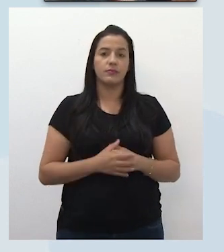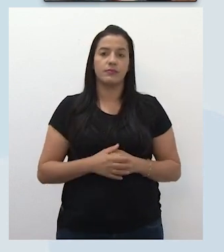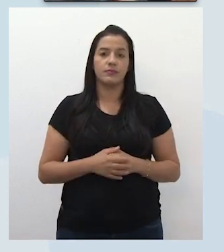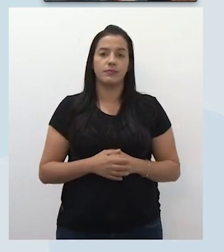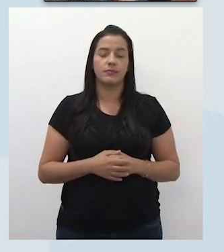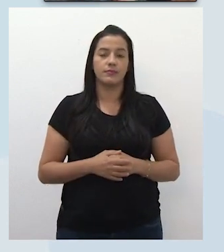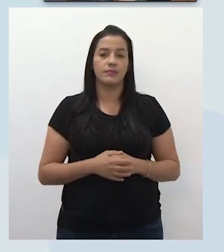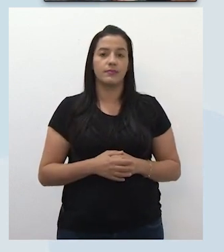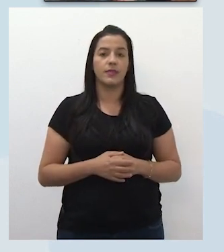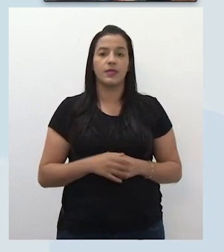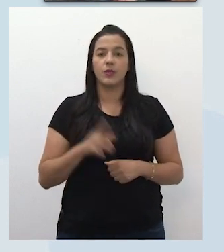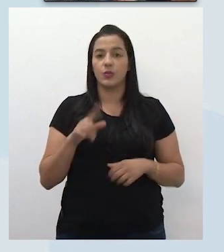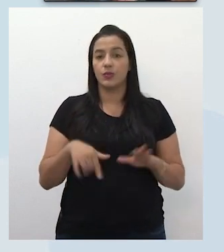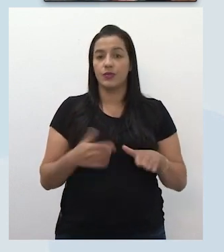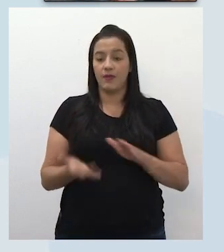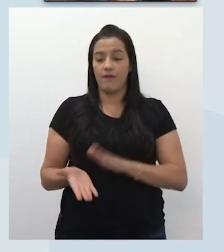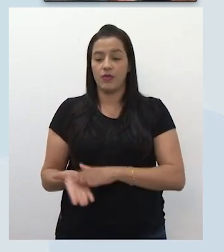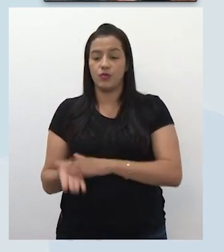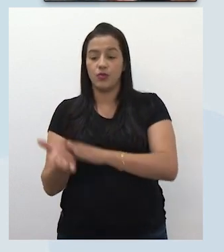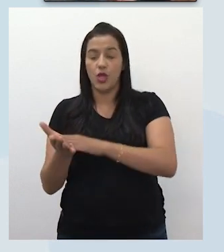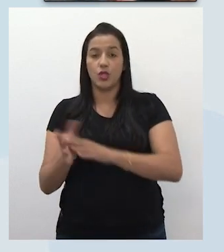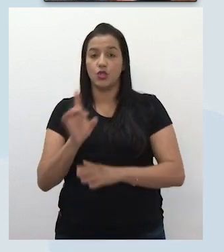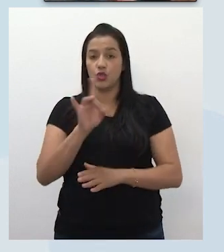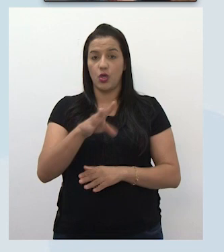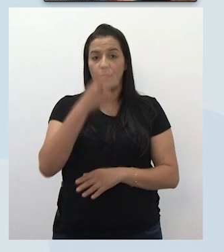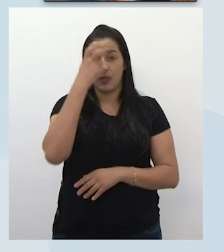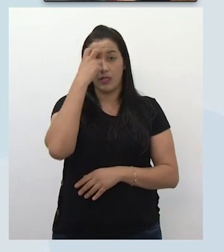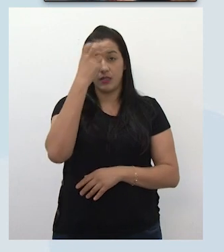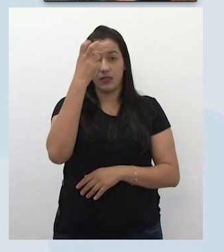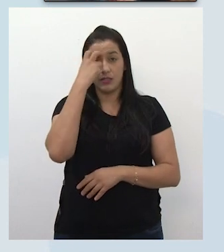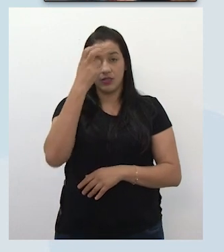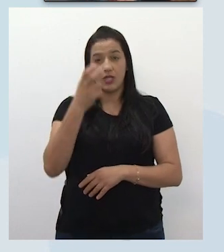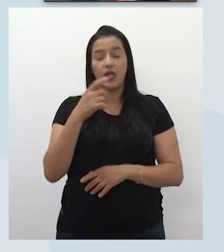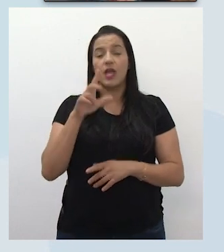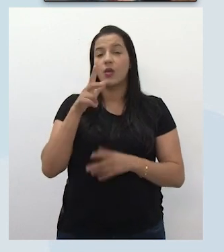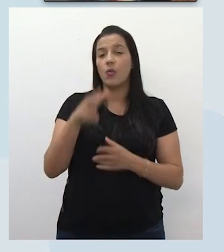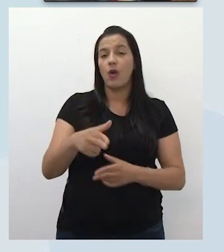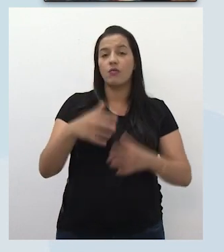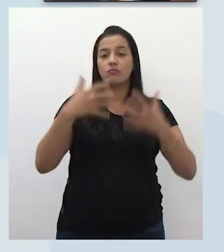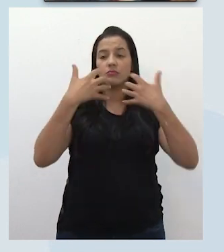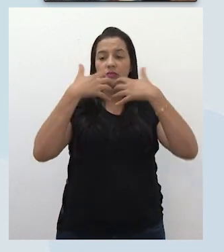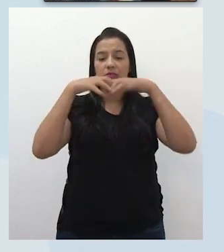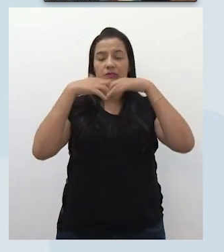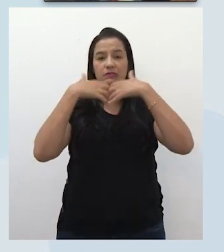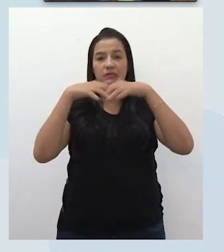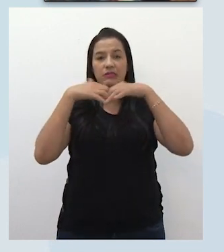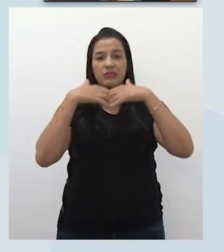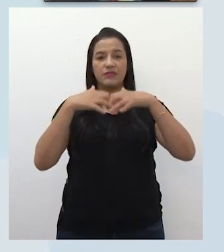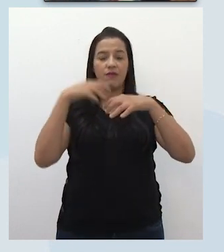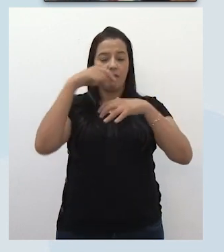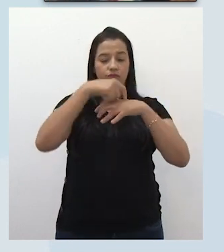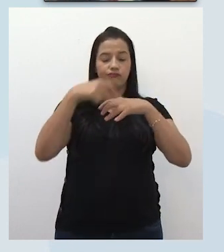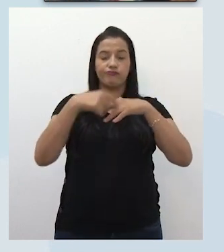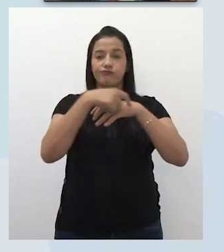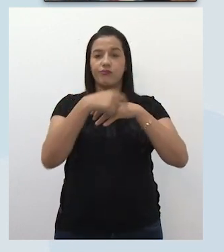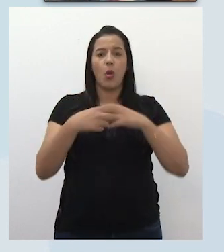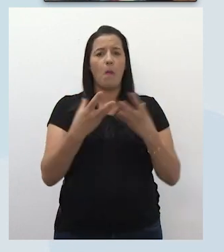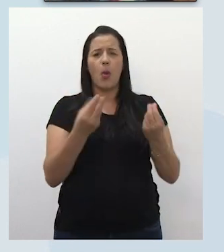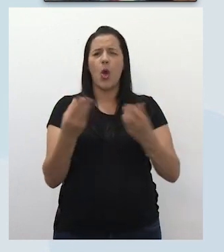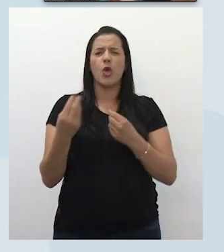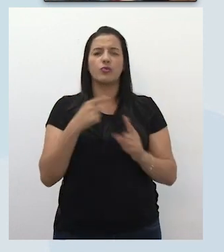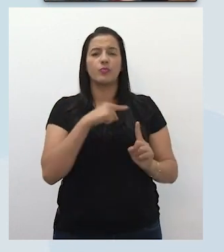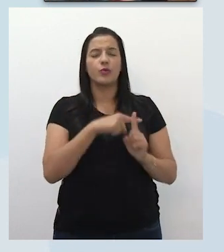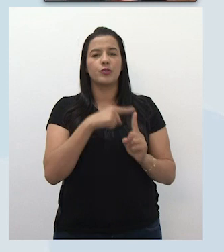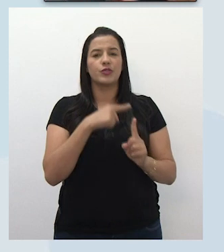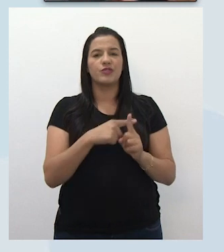Quando você elogia a pessoa só pela inteligência, é como se o cérebro tivesse tão cheio de pontos positivos que ele